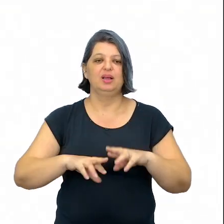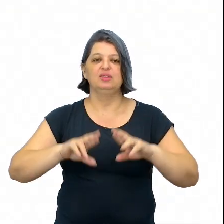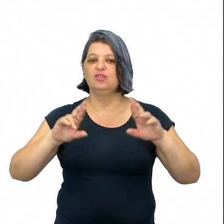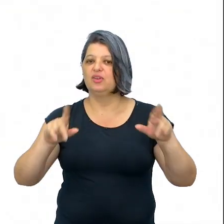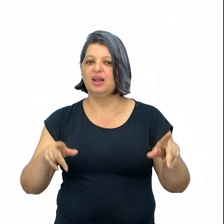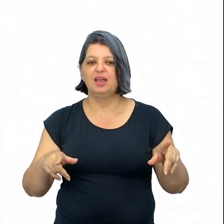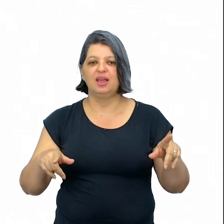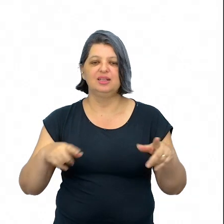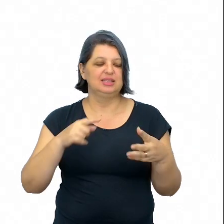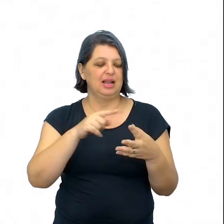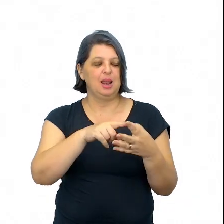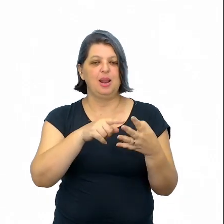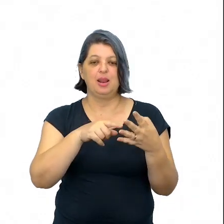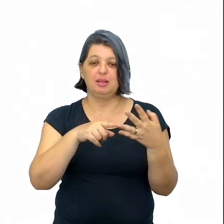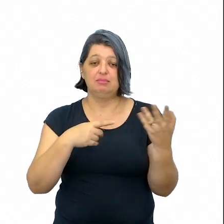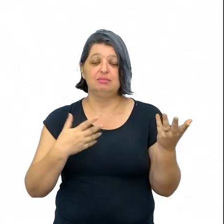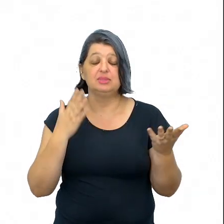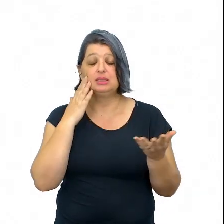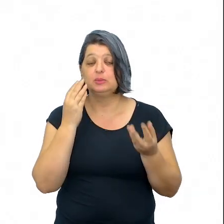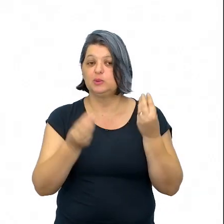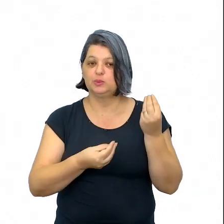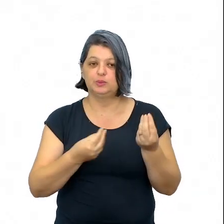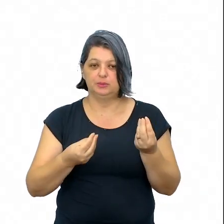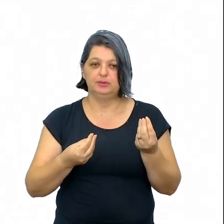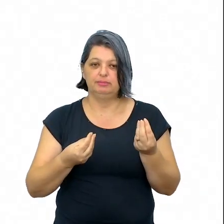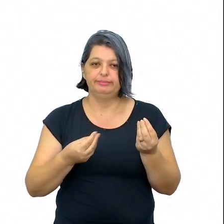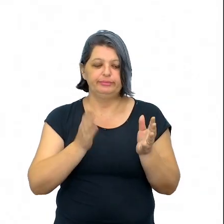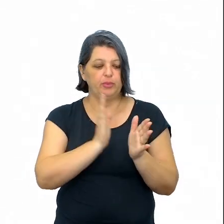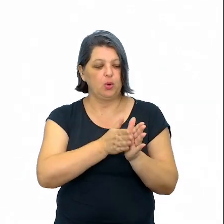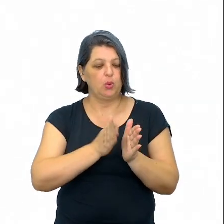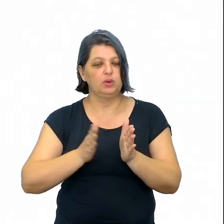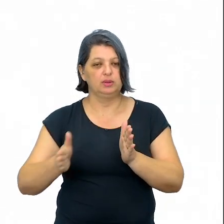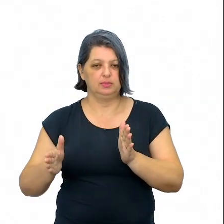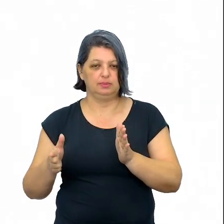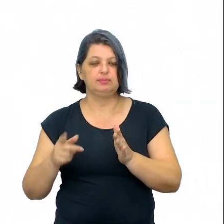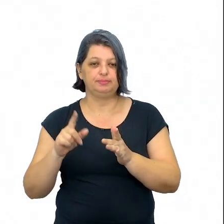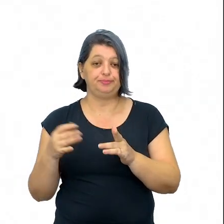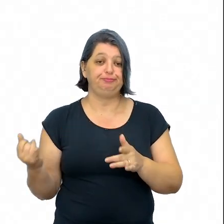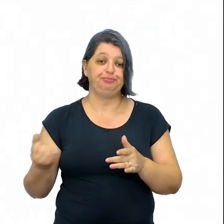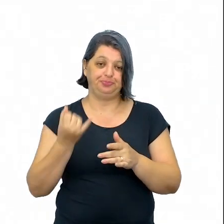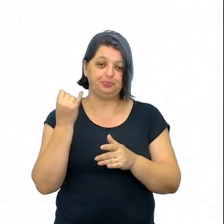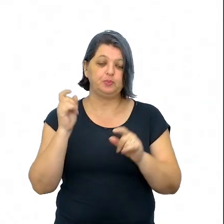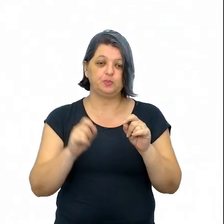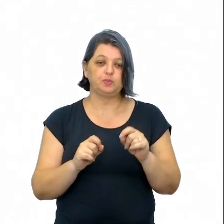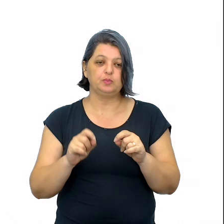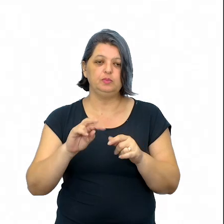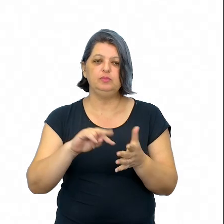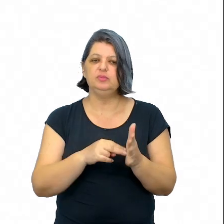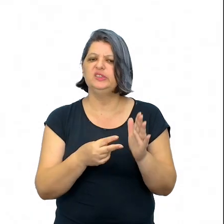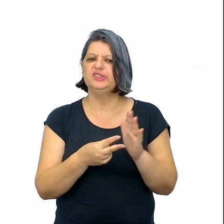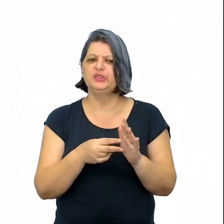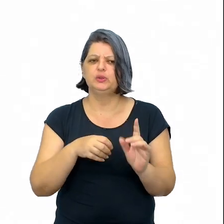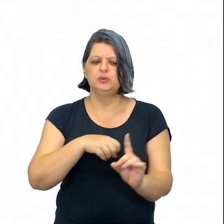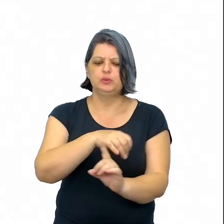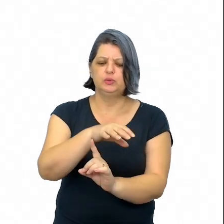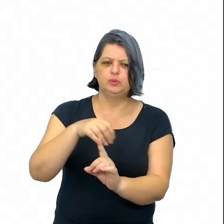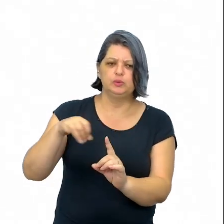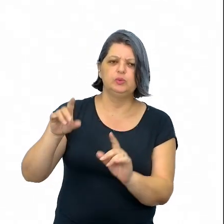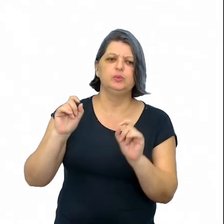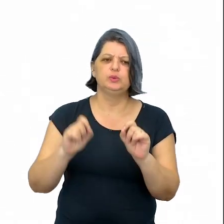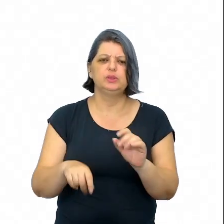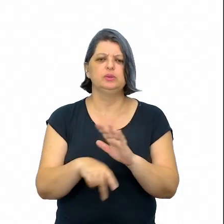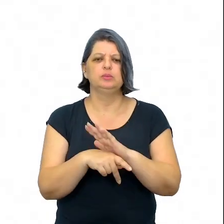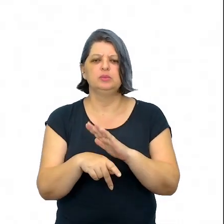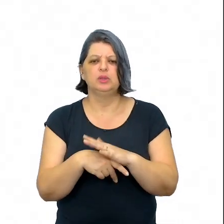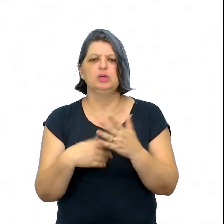dessa forma e também saber o que é operador. E aí a pergunta para nós mais importante: o que é um operador? O que é uma razão?